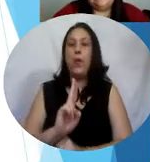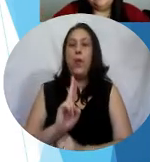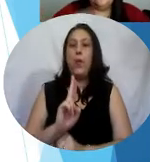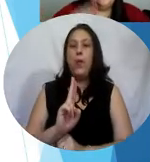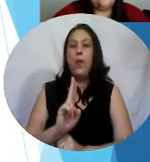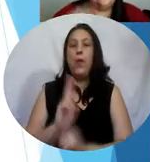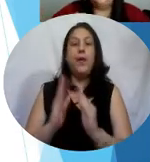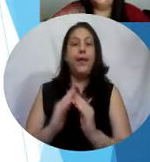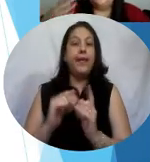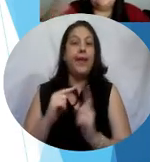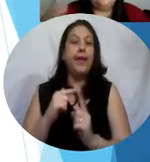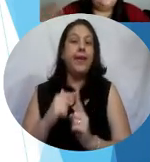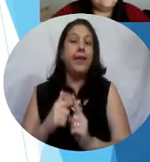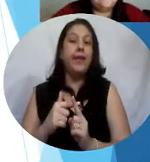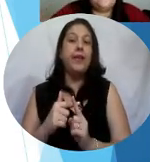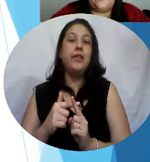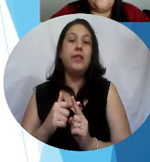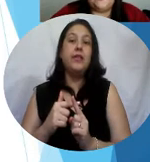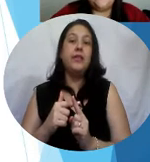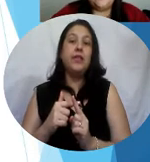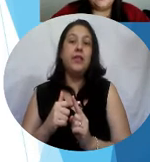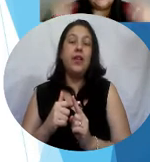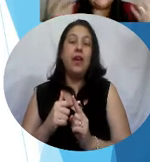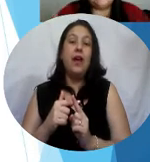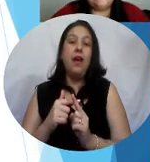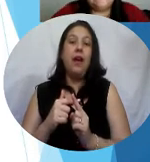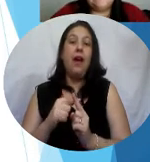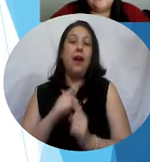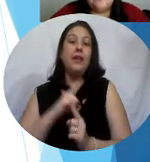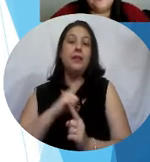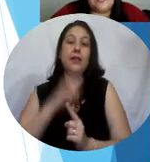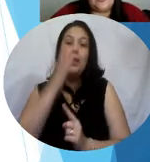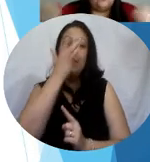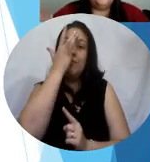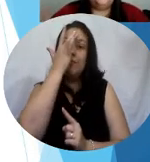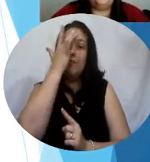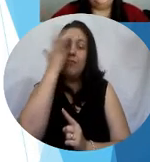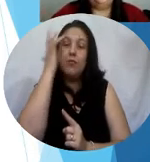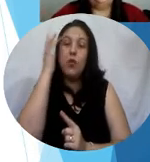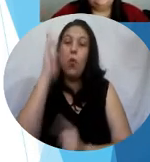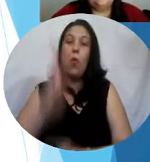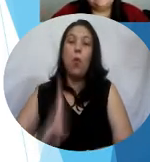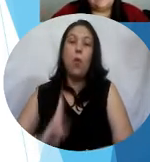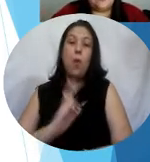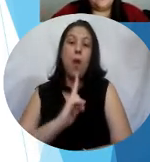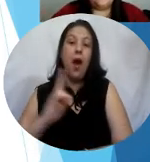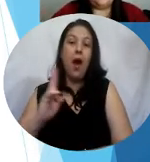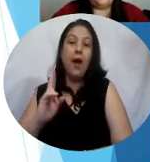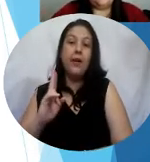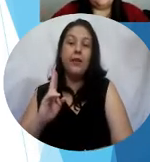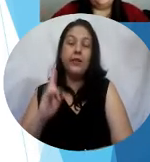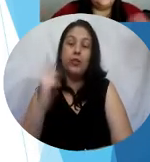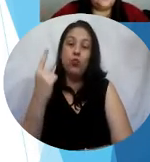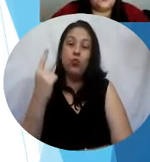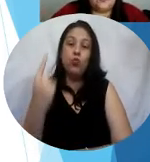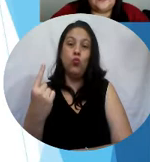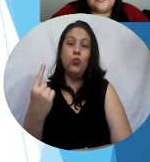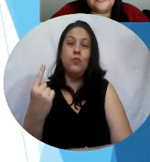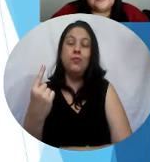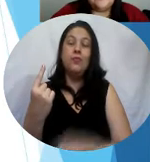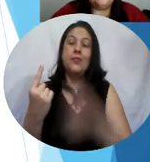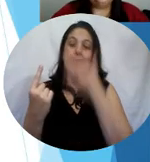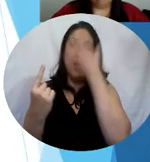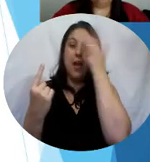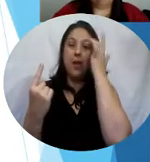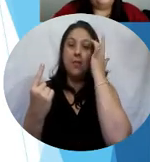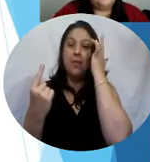uma criança, um adolescente, que ele vai semanalmente, e naquele dia é um outro padre que está presidindo a